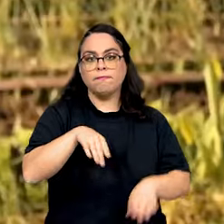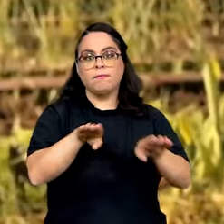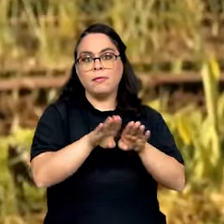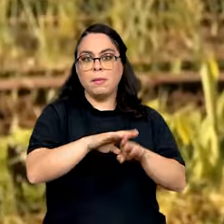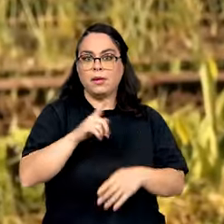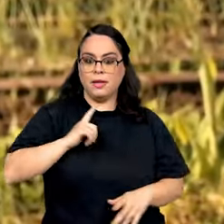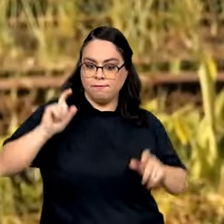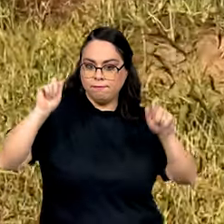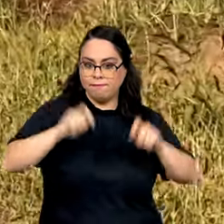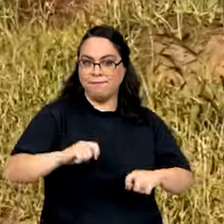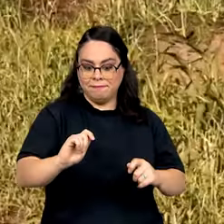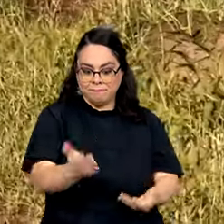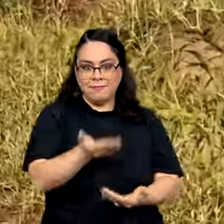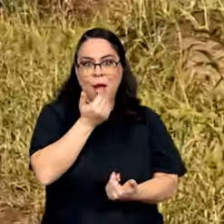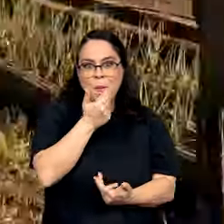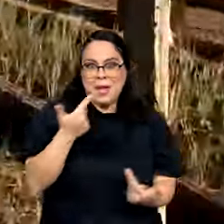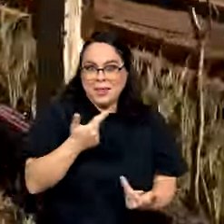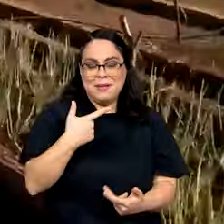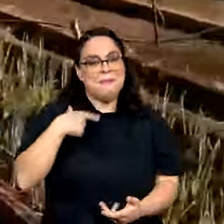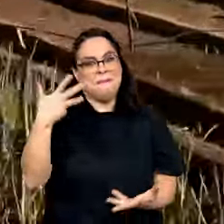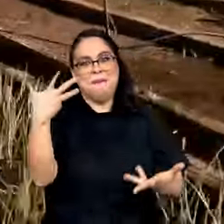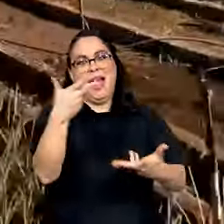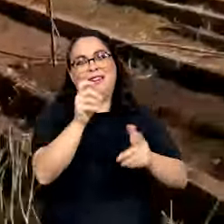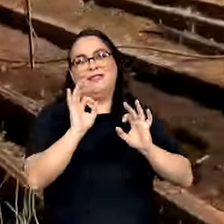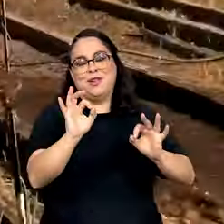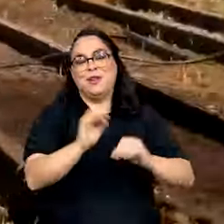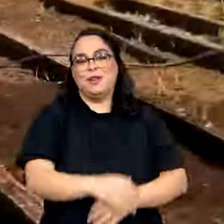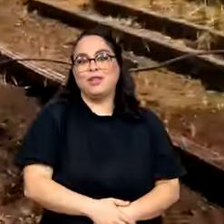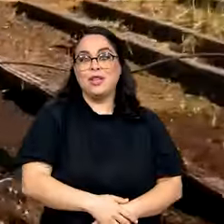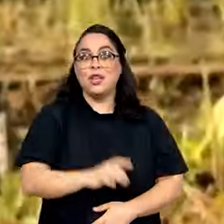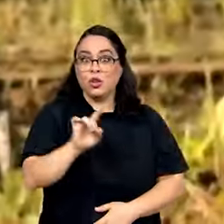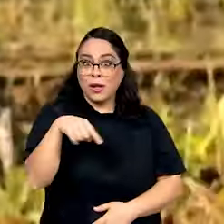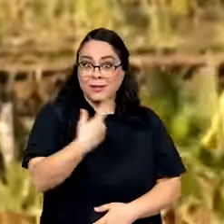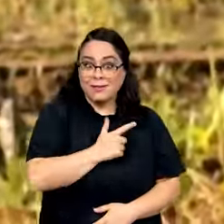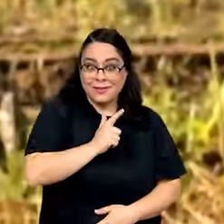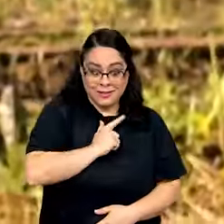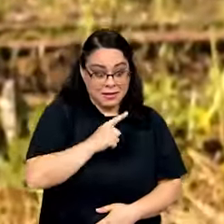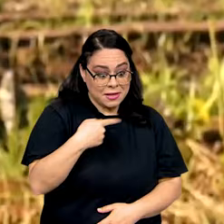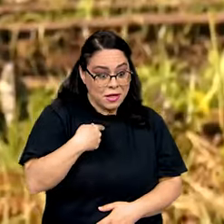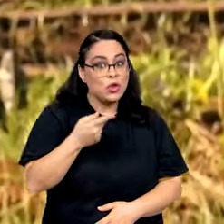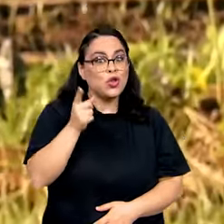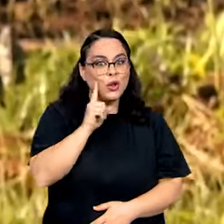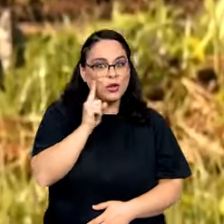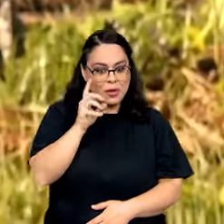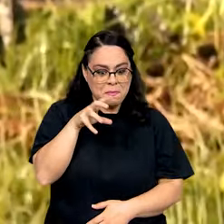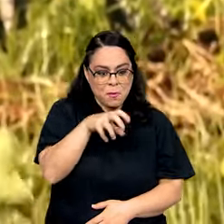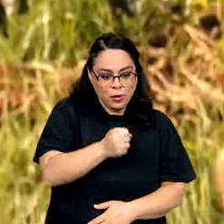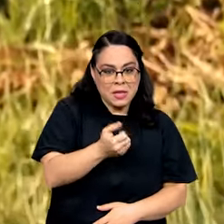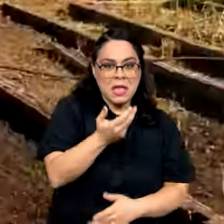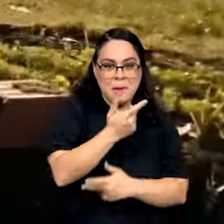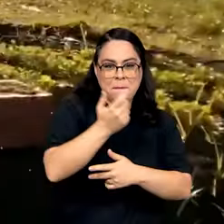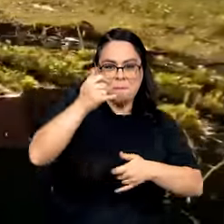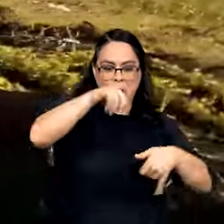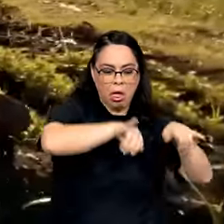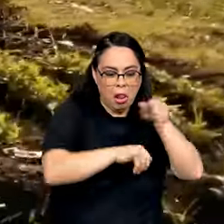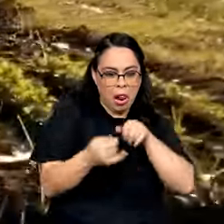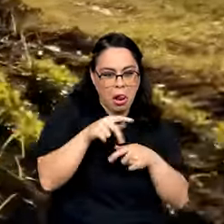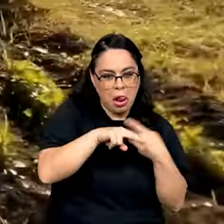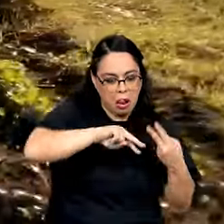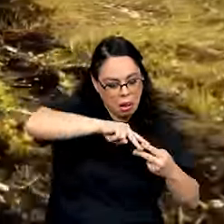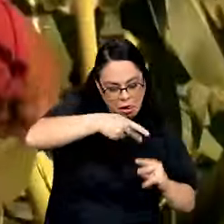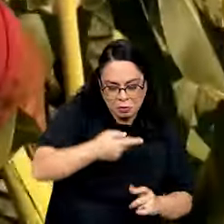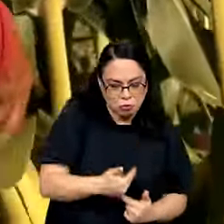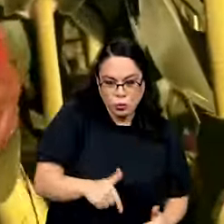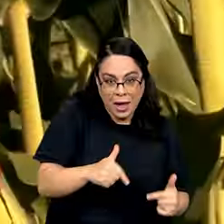aqui também a gente tem um sustento e é muito maravilhoso só na gente ter aqui gente buscar sem nenhum produto químico é